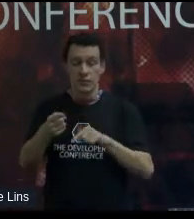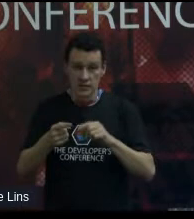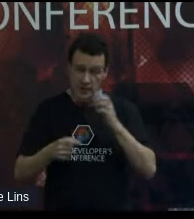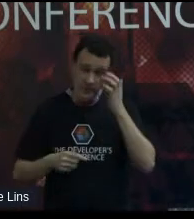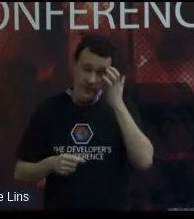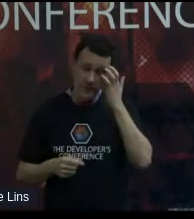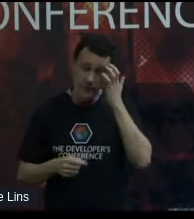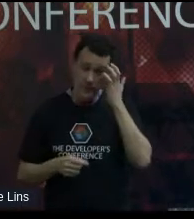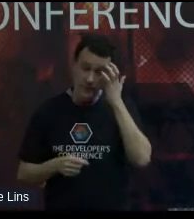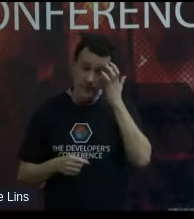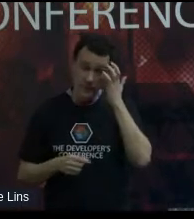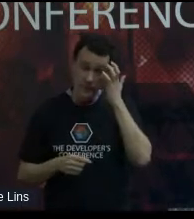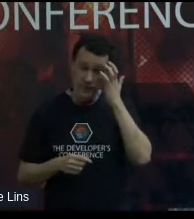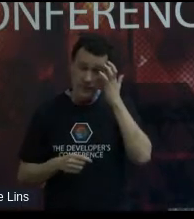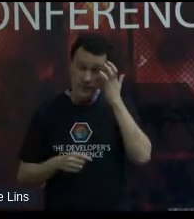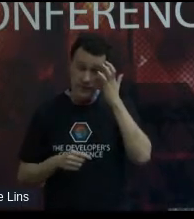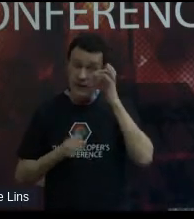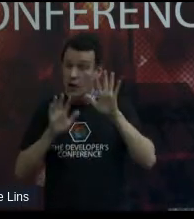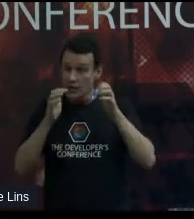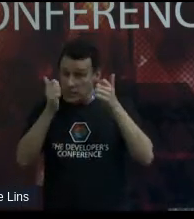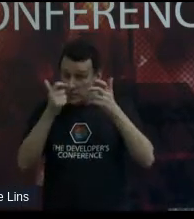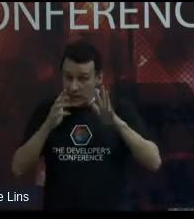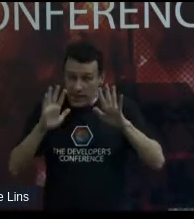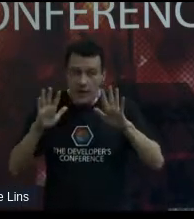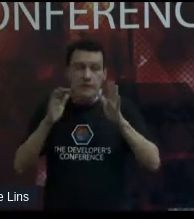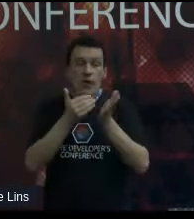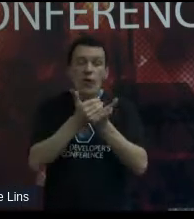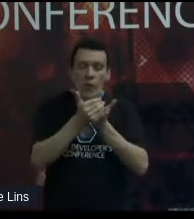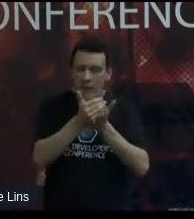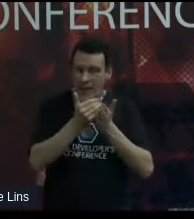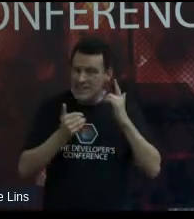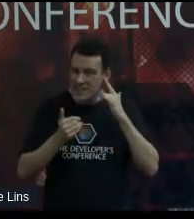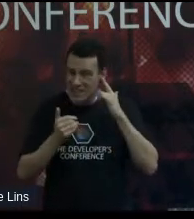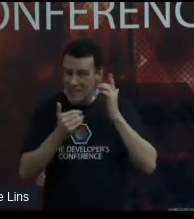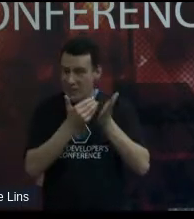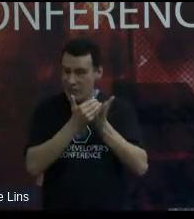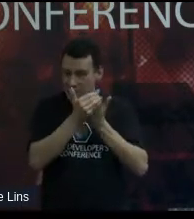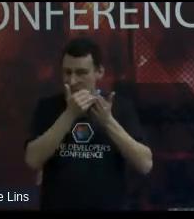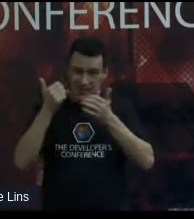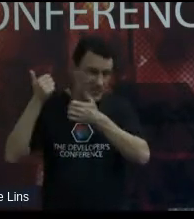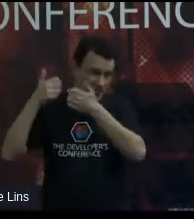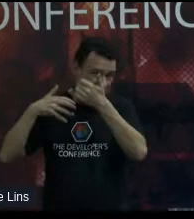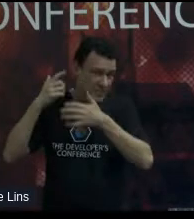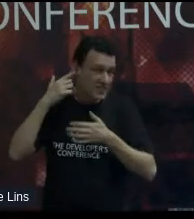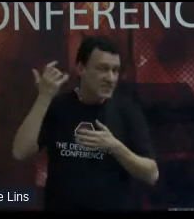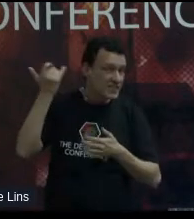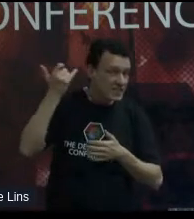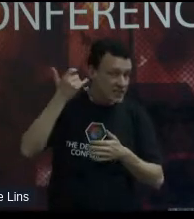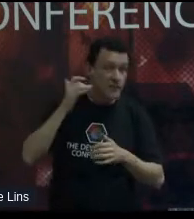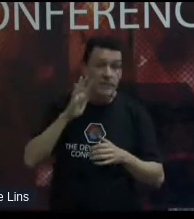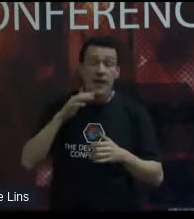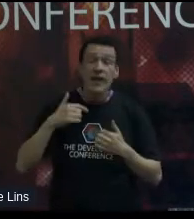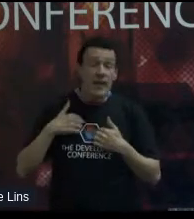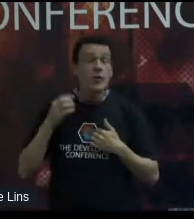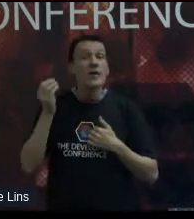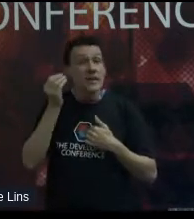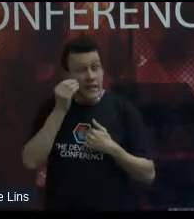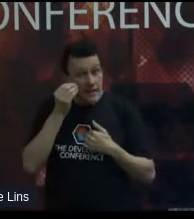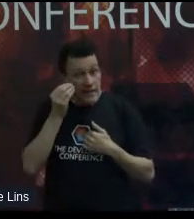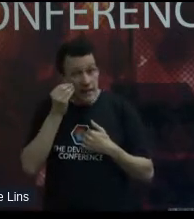Aqui, gente, só para explicar para vocês, esse trecho inicial é o usuário tentando usar o recurso que a tecnologia assistiva